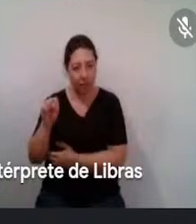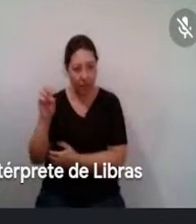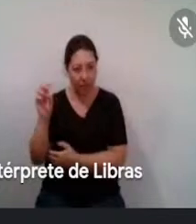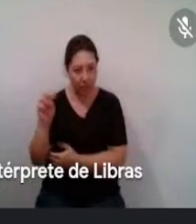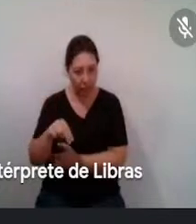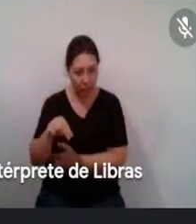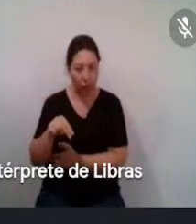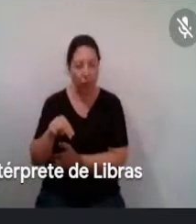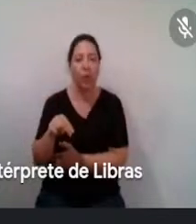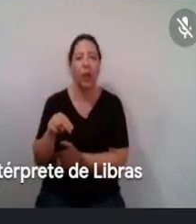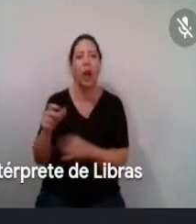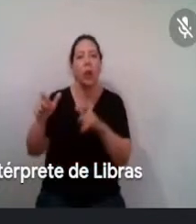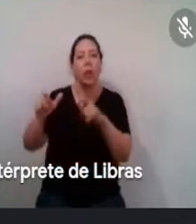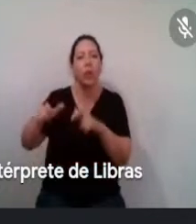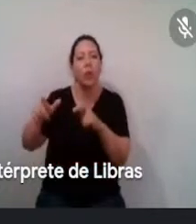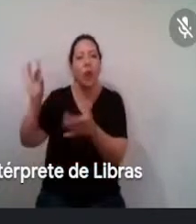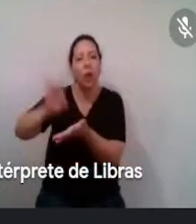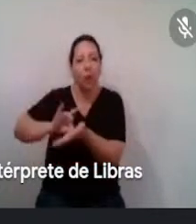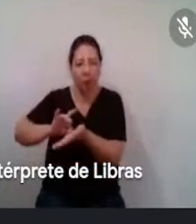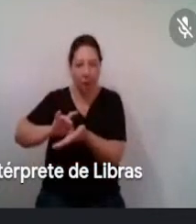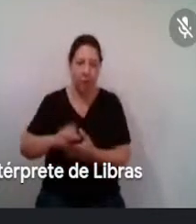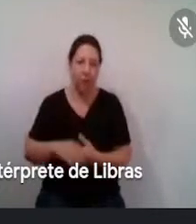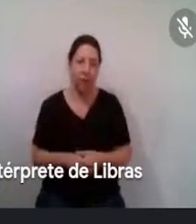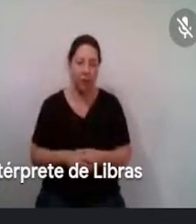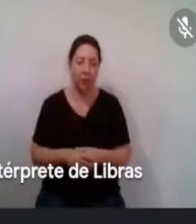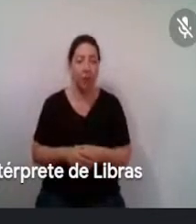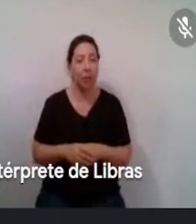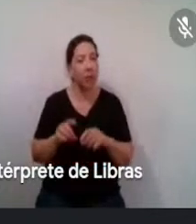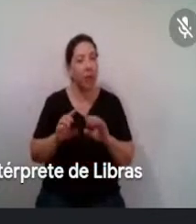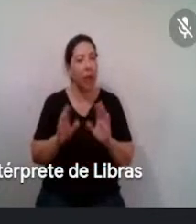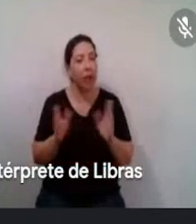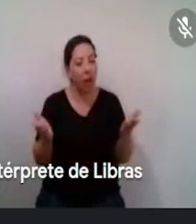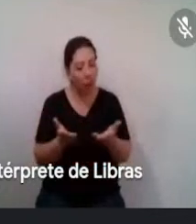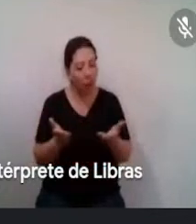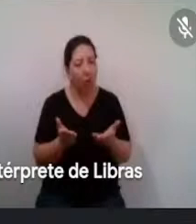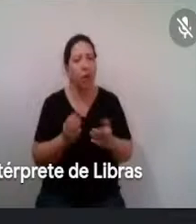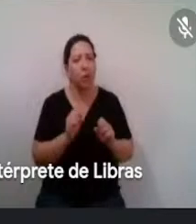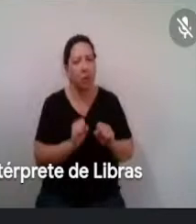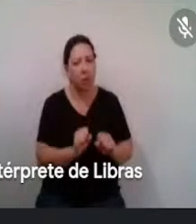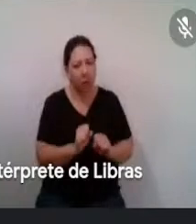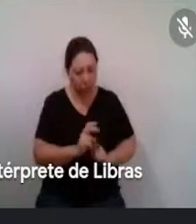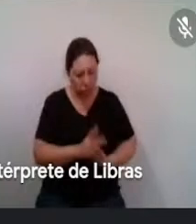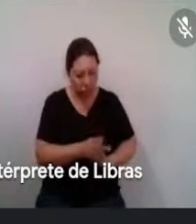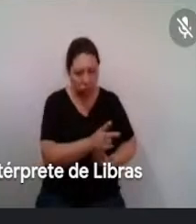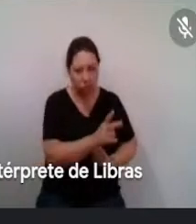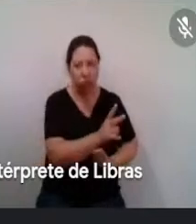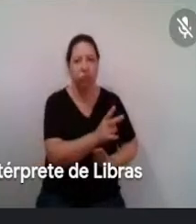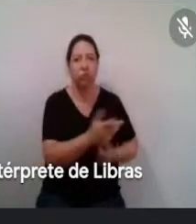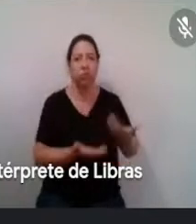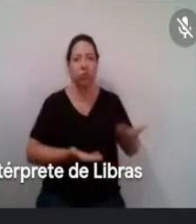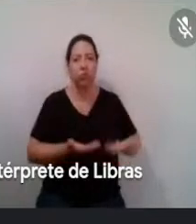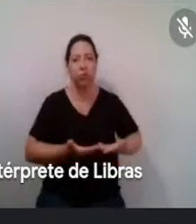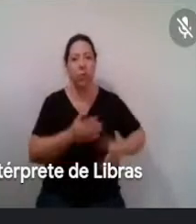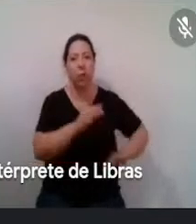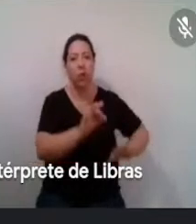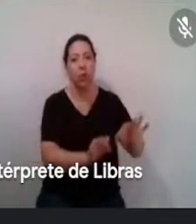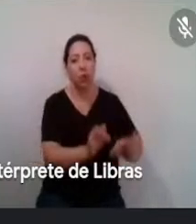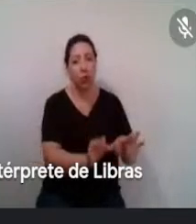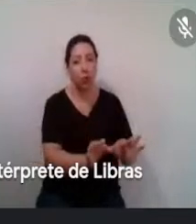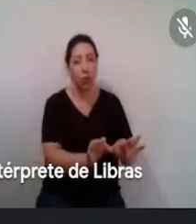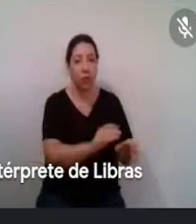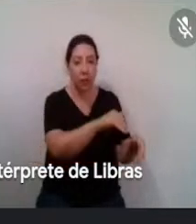janeiro de 2022, devendo o servidor permanecer prestando serviço à Justiça Eleitoral até o vencimento do